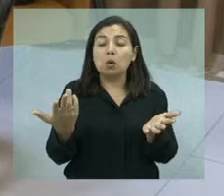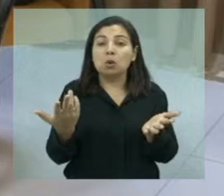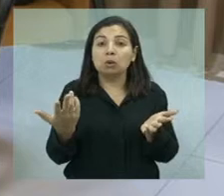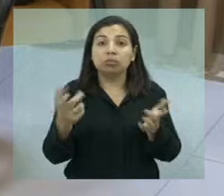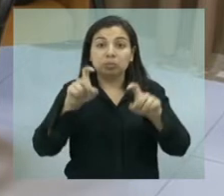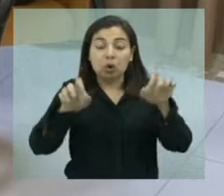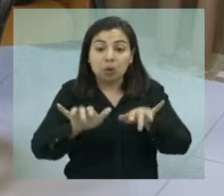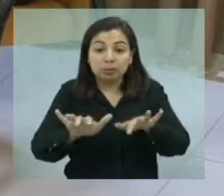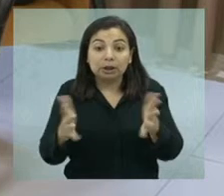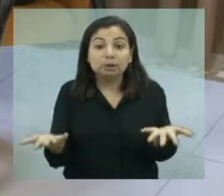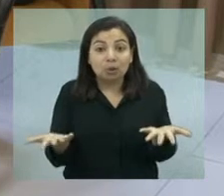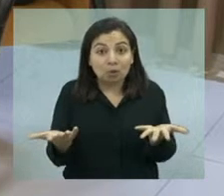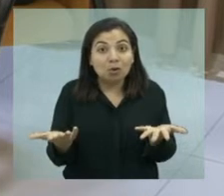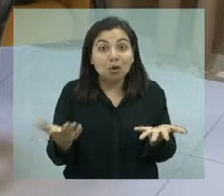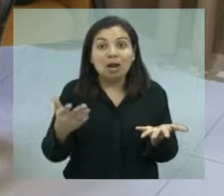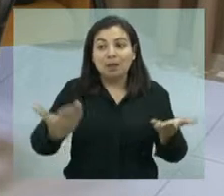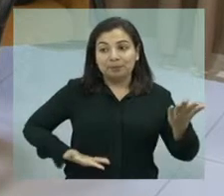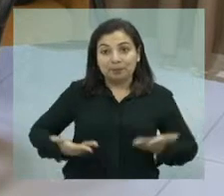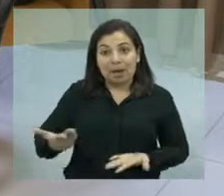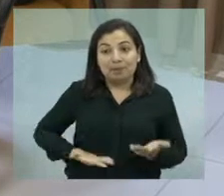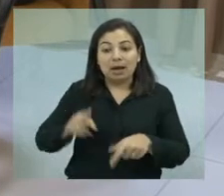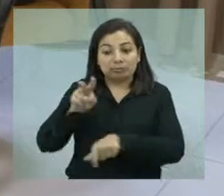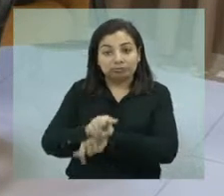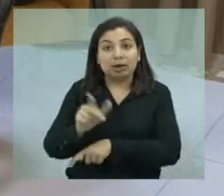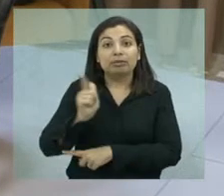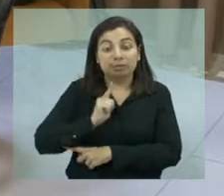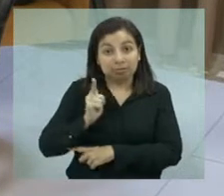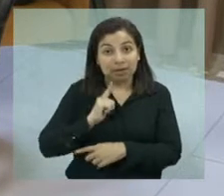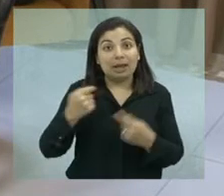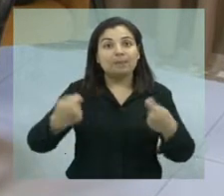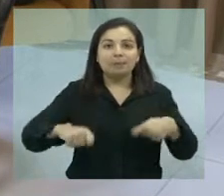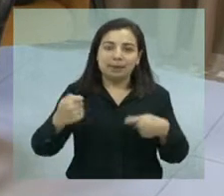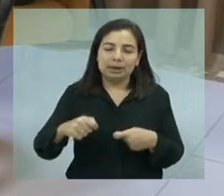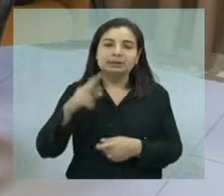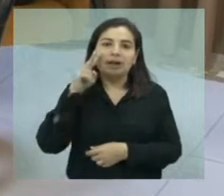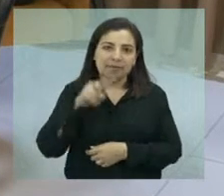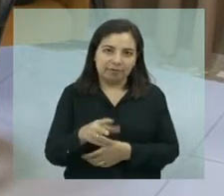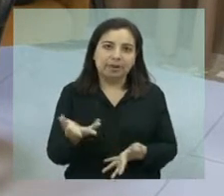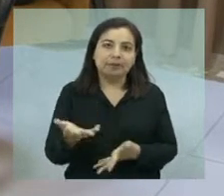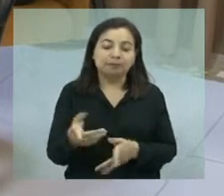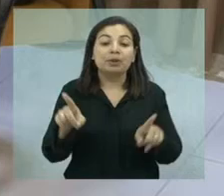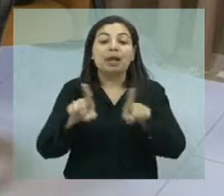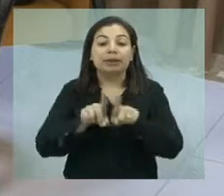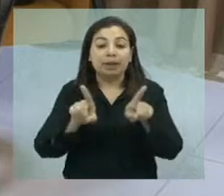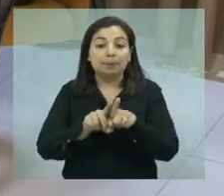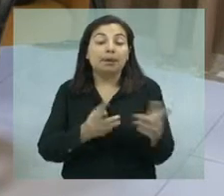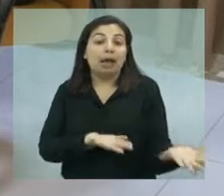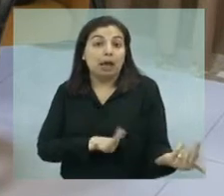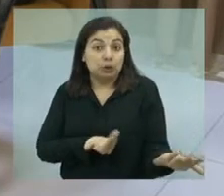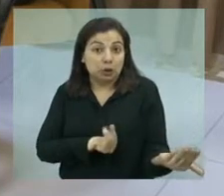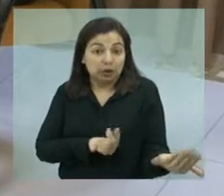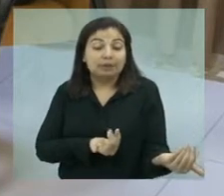Para a secretária. E nos adolescentes eu enfoco mais isso daí, enfoco tanto a questão, como você